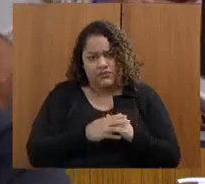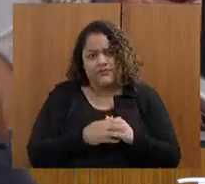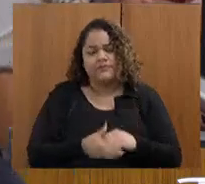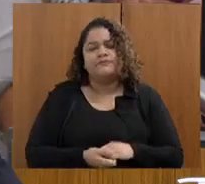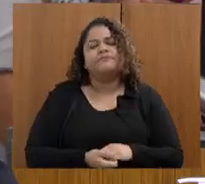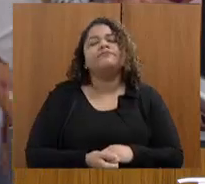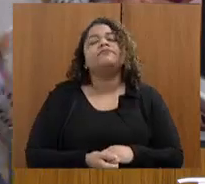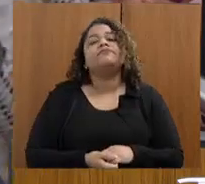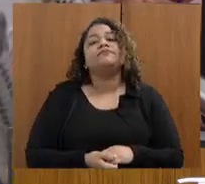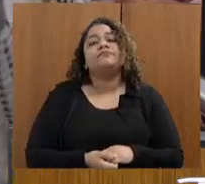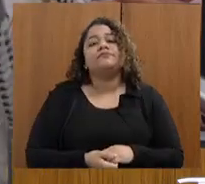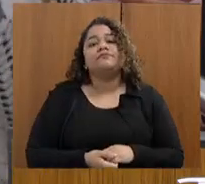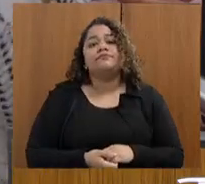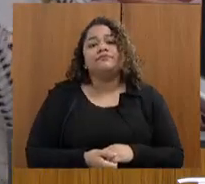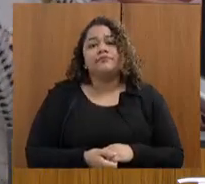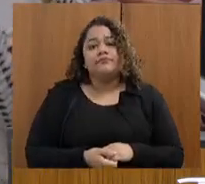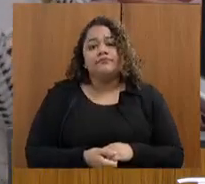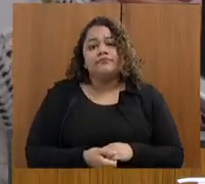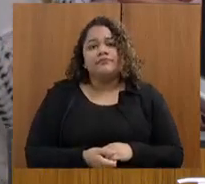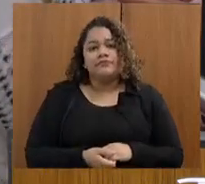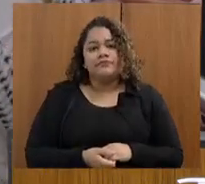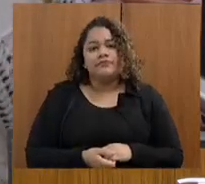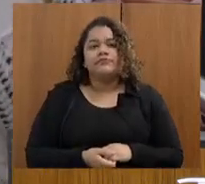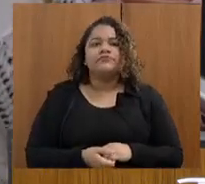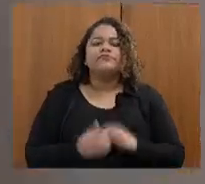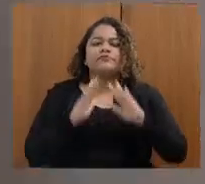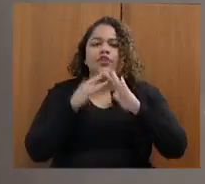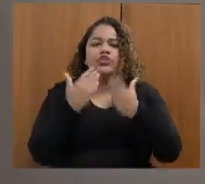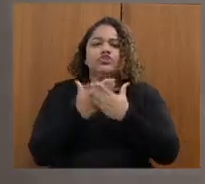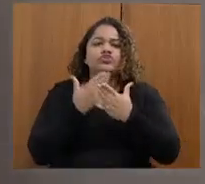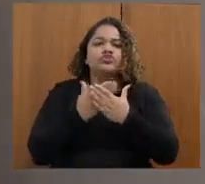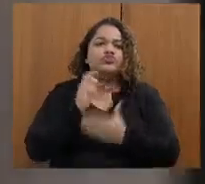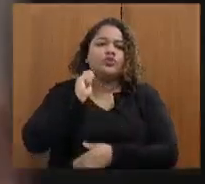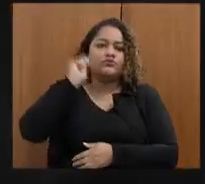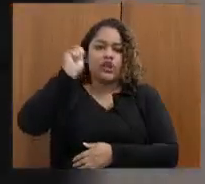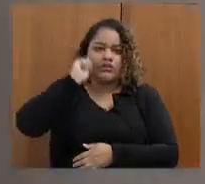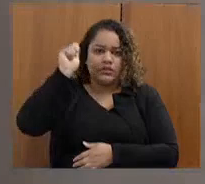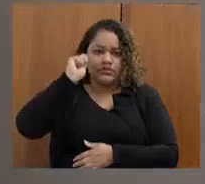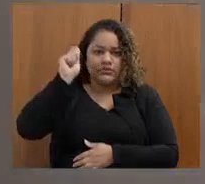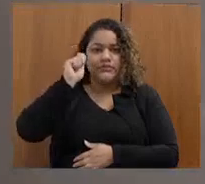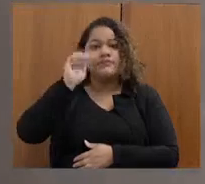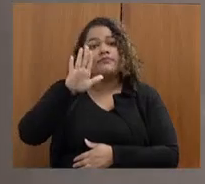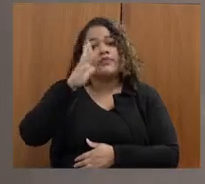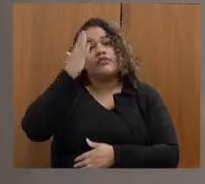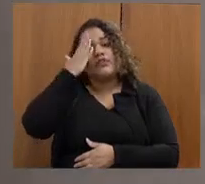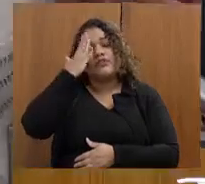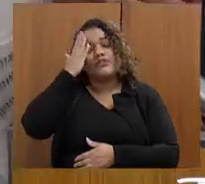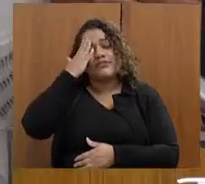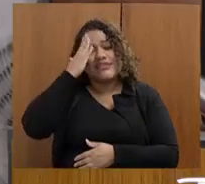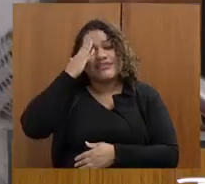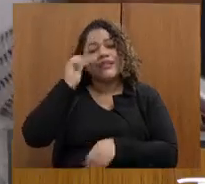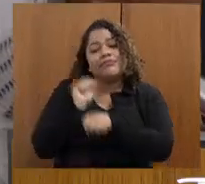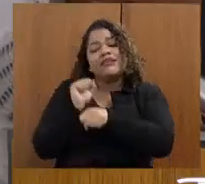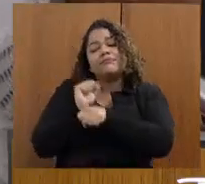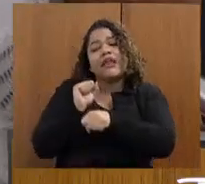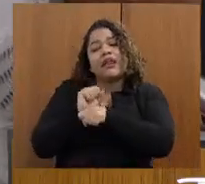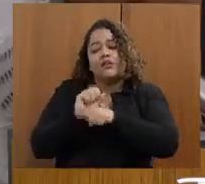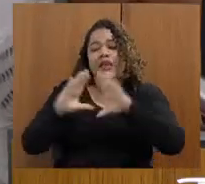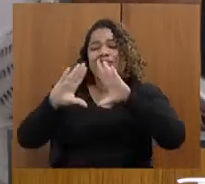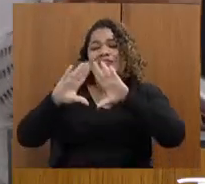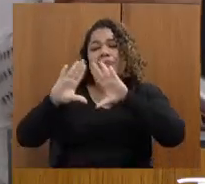enfim com relação à questão dos colégios Colégio Tiradentes né a gente sabe que tá dependendo agora da aprovação da Assembleia